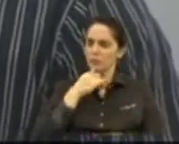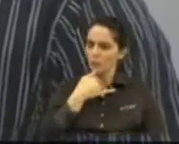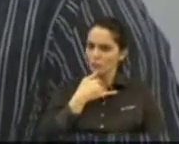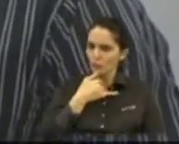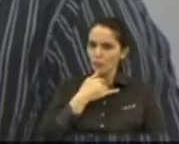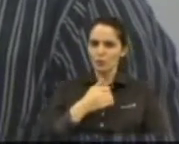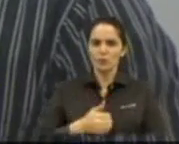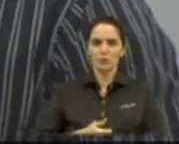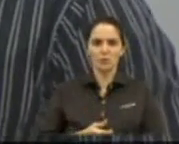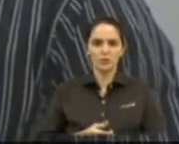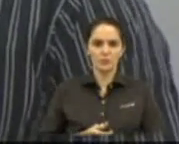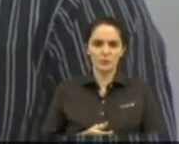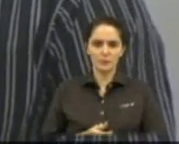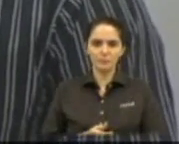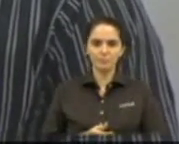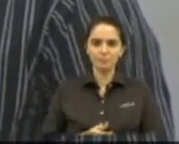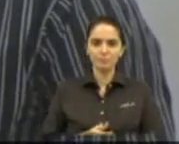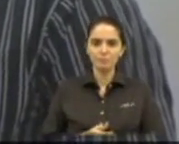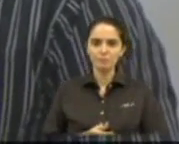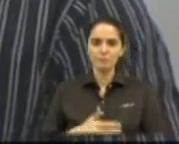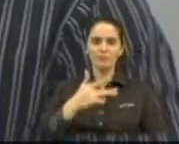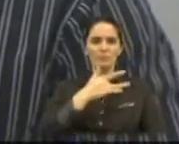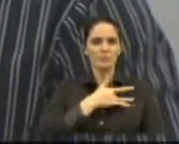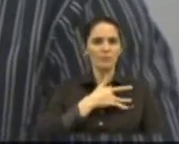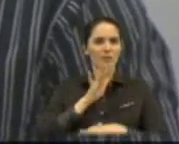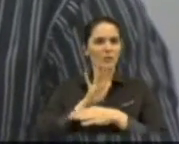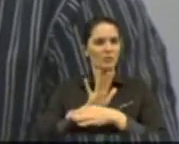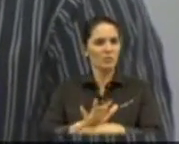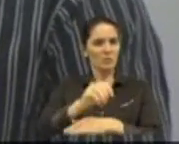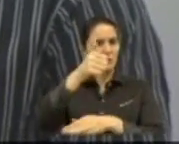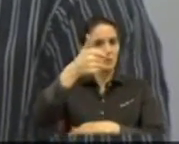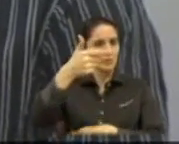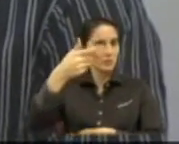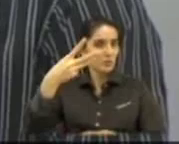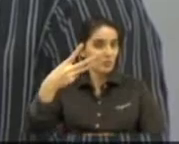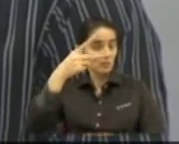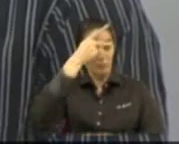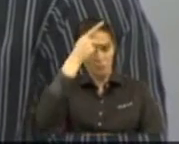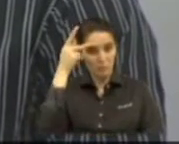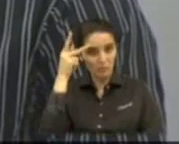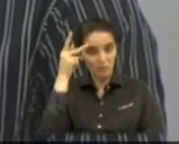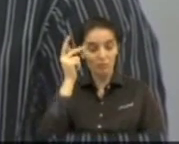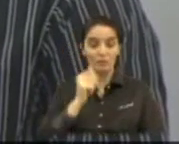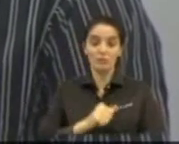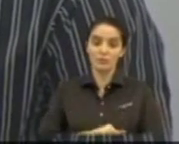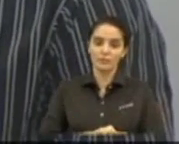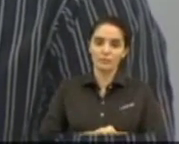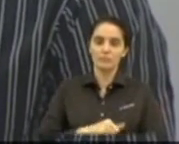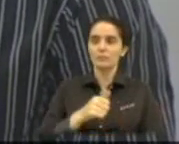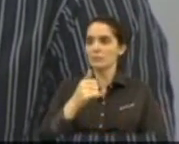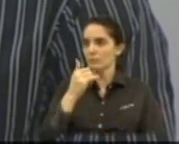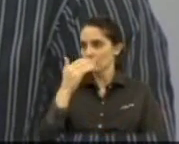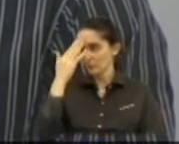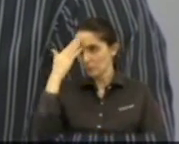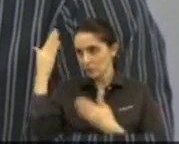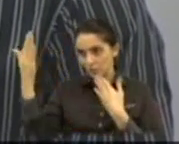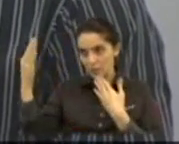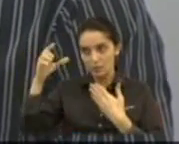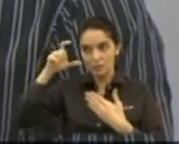nossa solidariedade, que vitimou 123 pessoas, se não me engano, foi este o número. 129, obrigado,